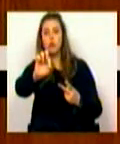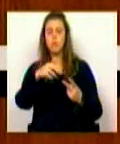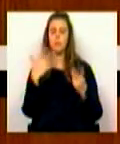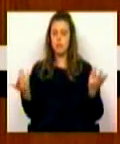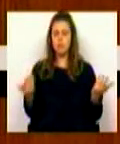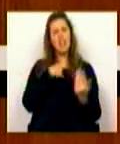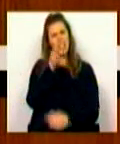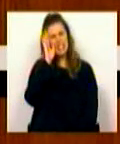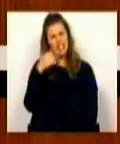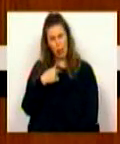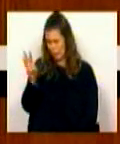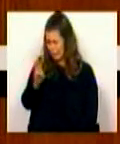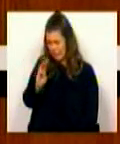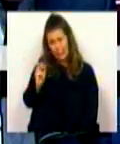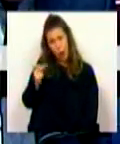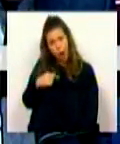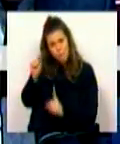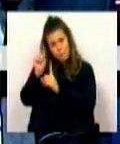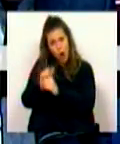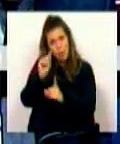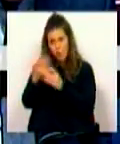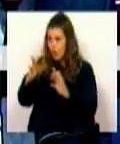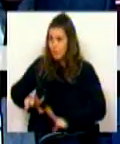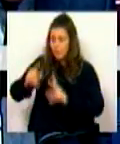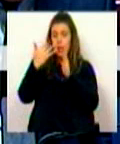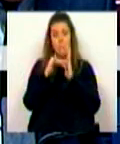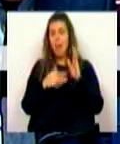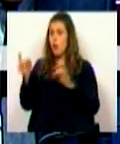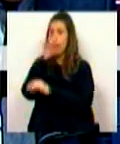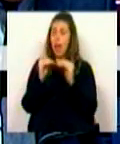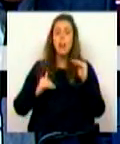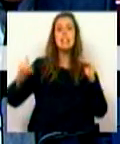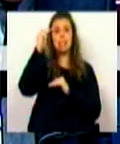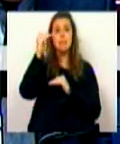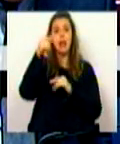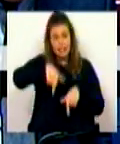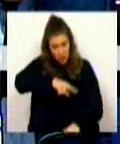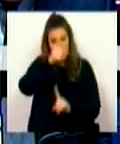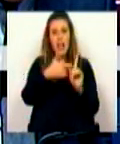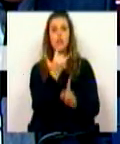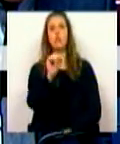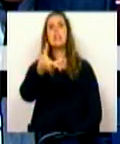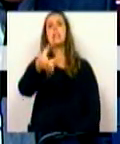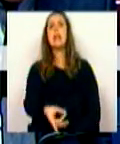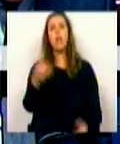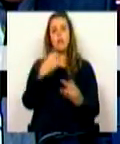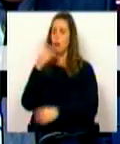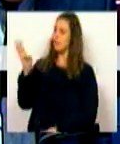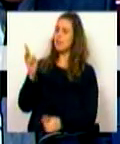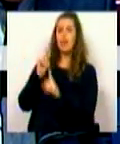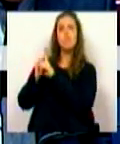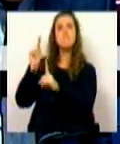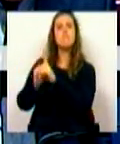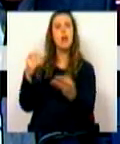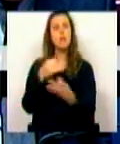E sabe qual vai ser o terceiro ano em que vamos crescer acima da média europeia? É este ano de 2019, é o terceiro ano em que